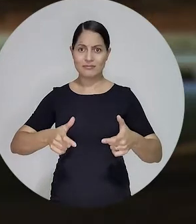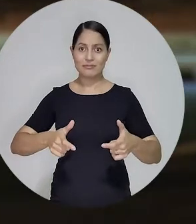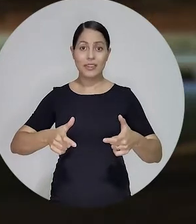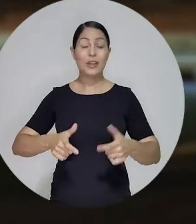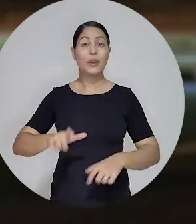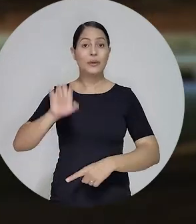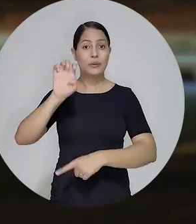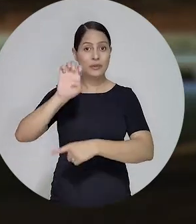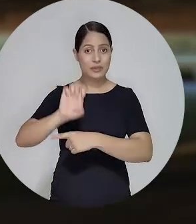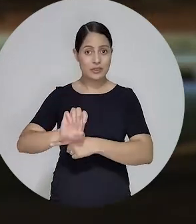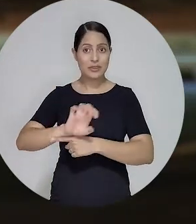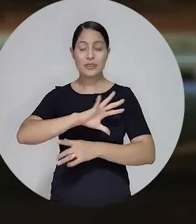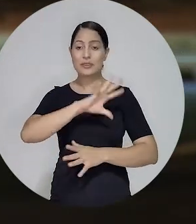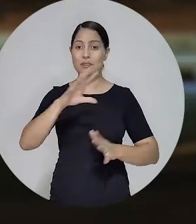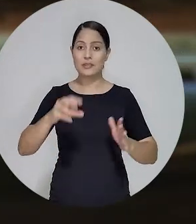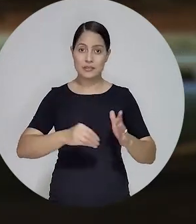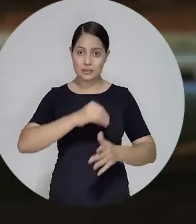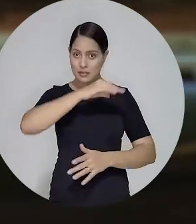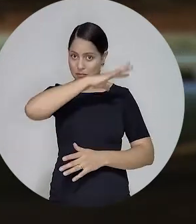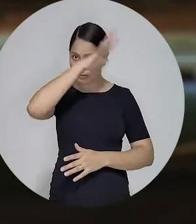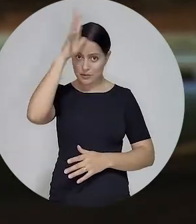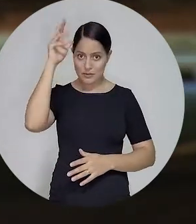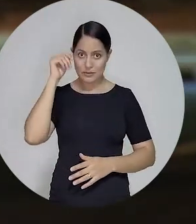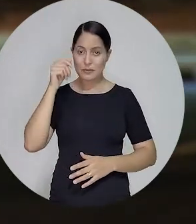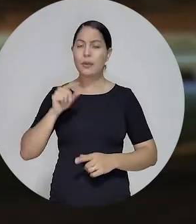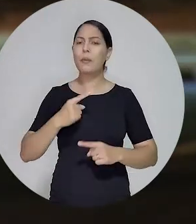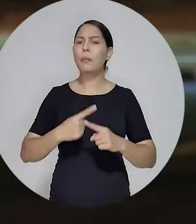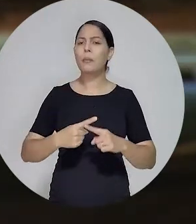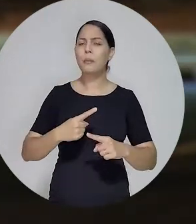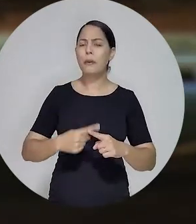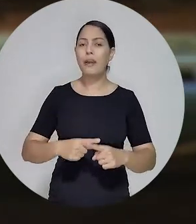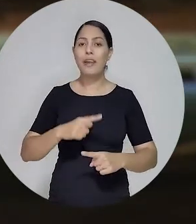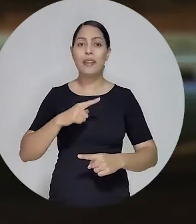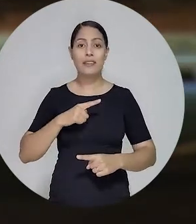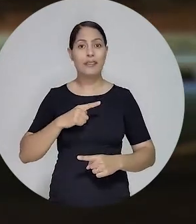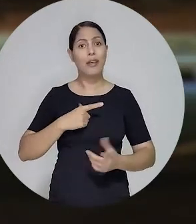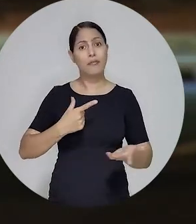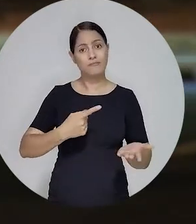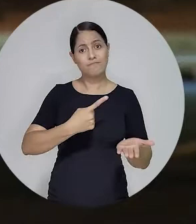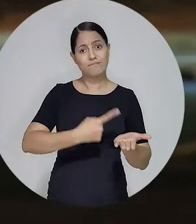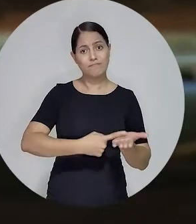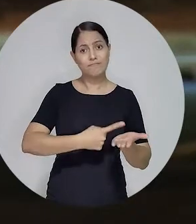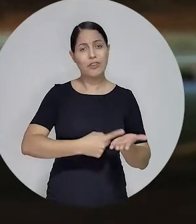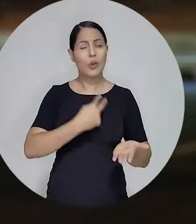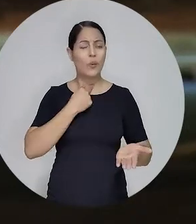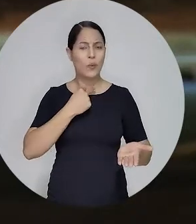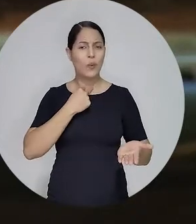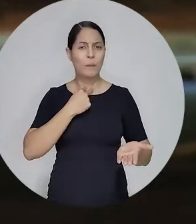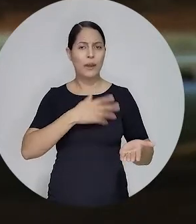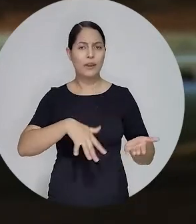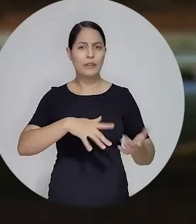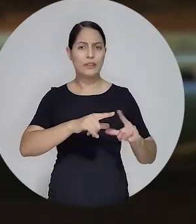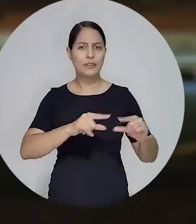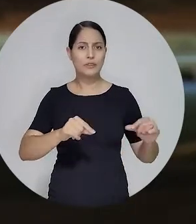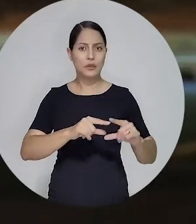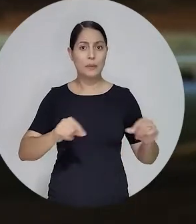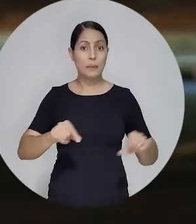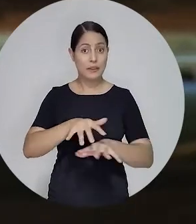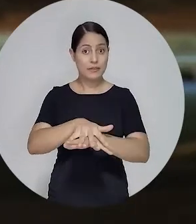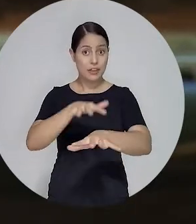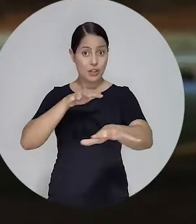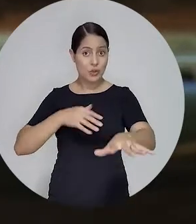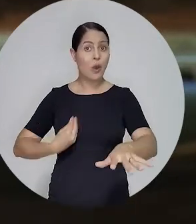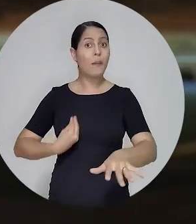Amazonas durante sessão solene do Tribunal de Justiça do Amazonas. Por causa de compromissos em Brasília, Simonetti participou